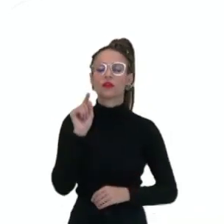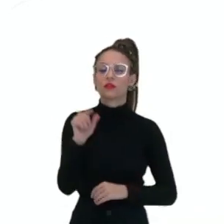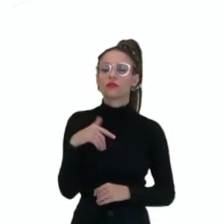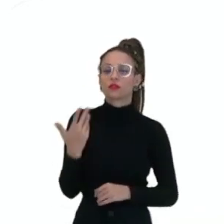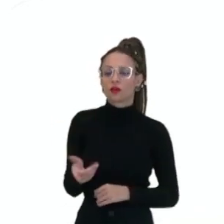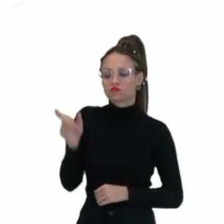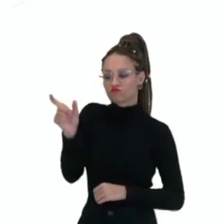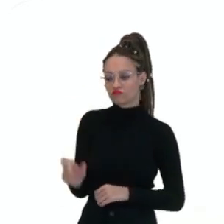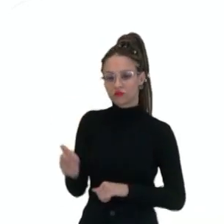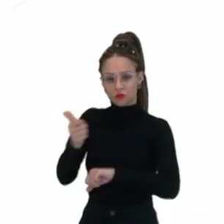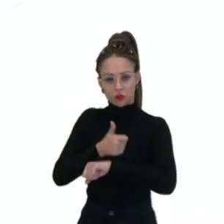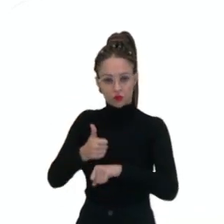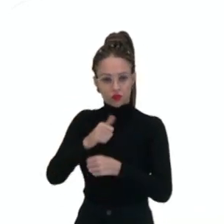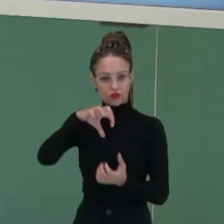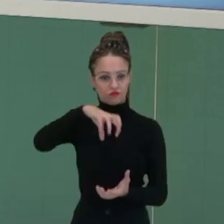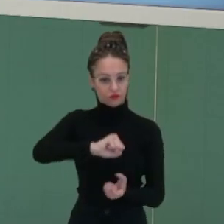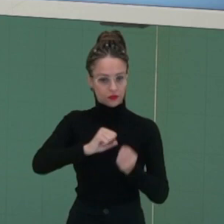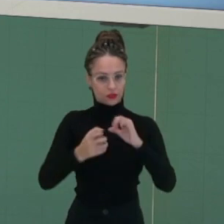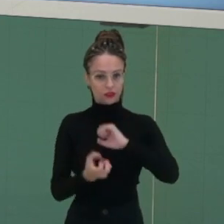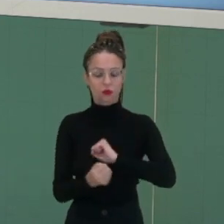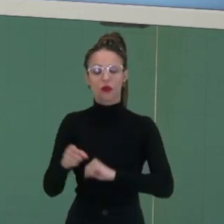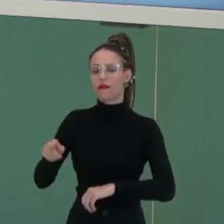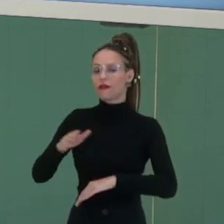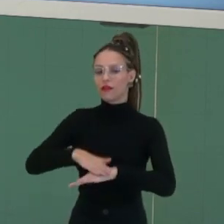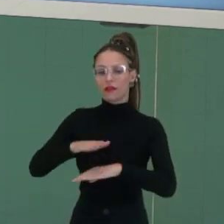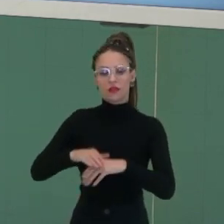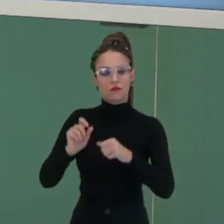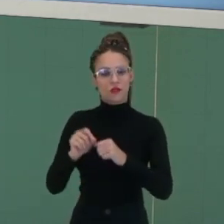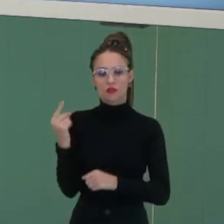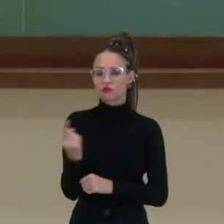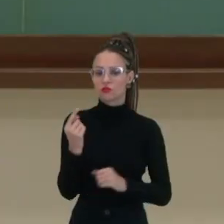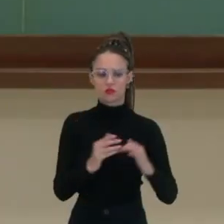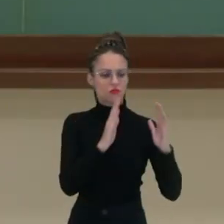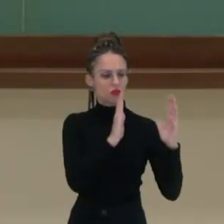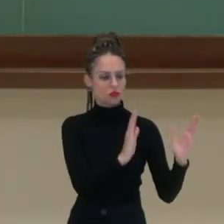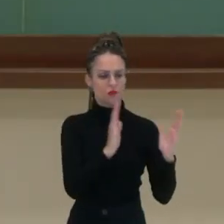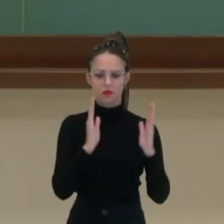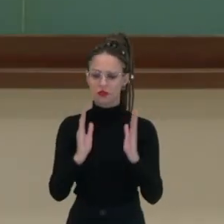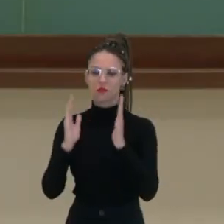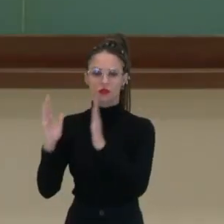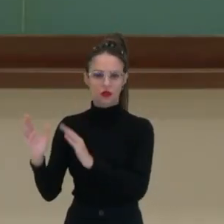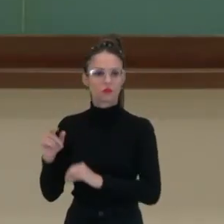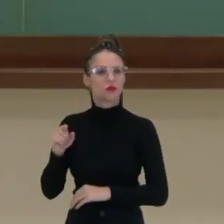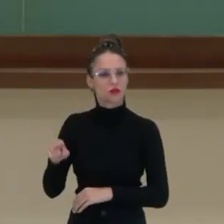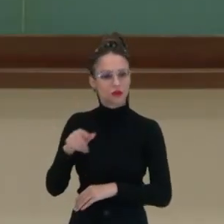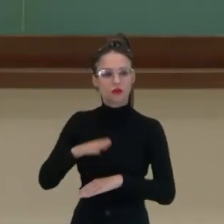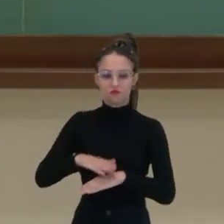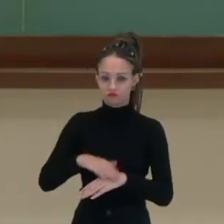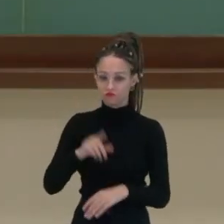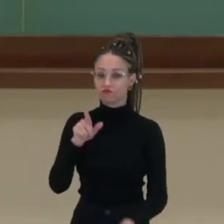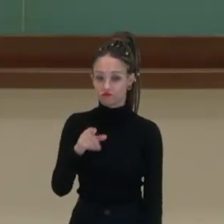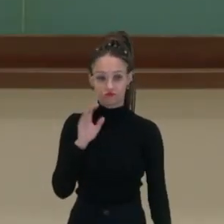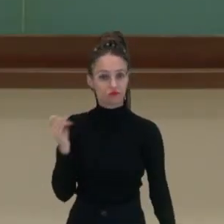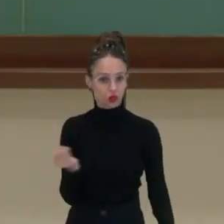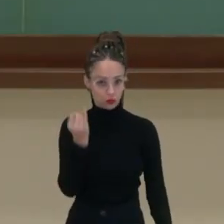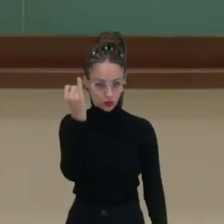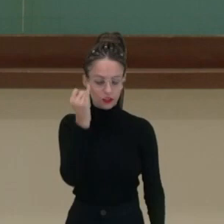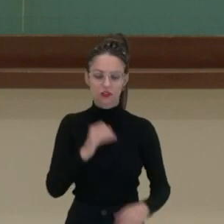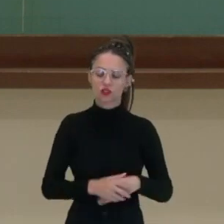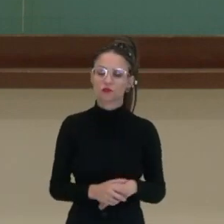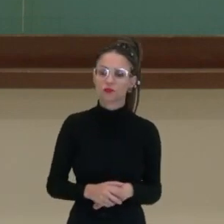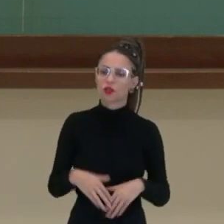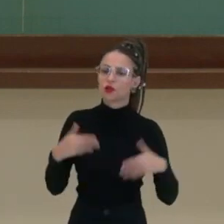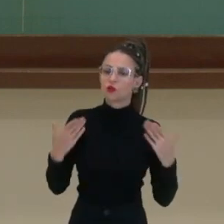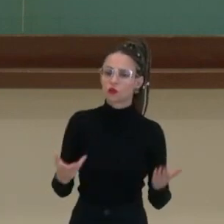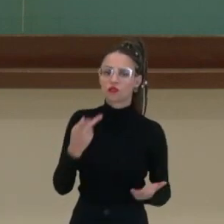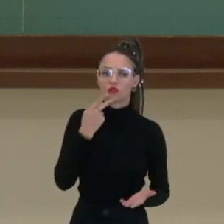vem realizar sozinho todas as etapas de produção. E aí é uma parte muito importante. Quando a gente fala